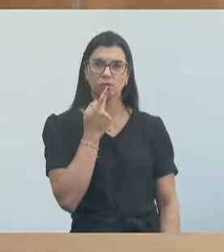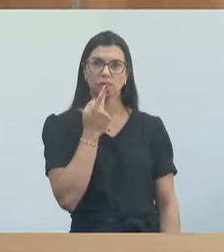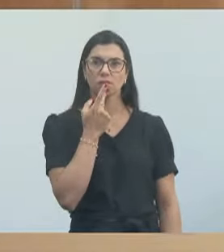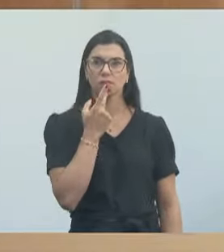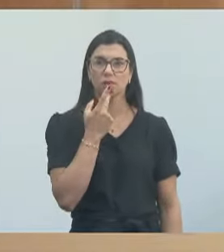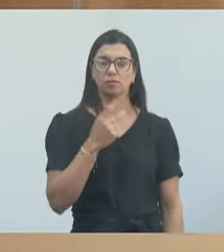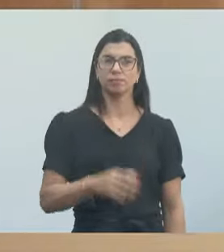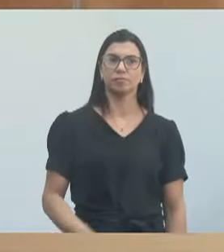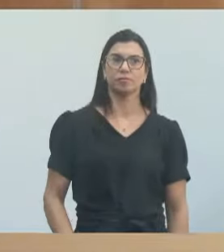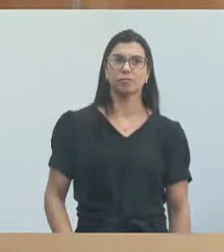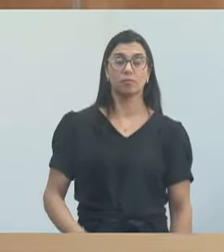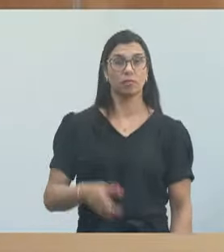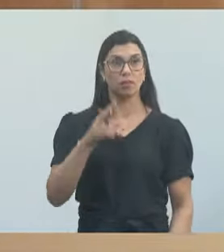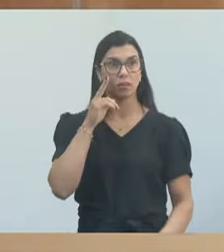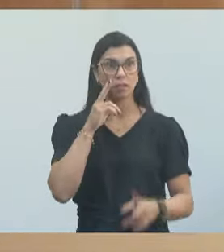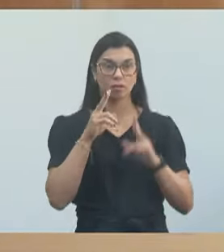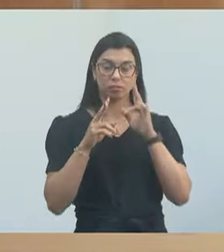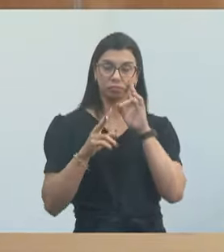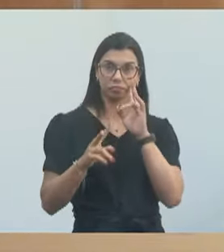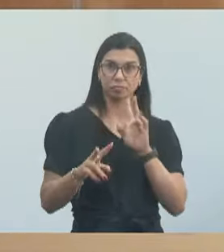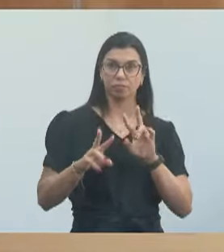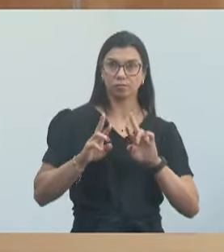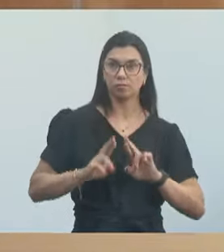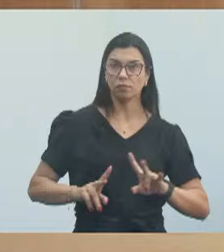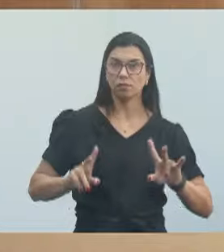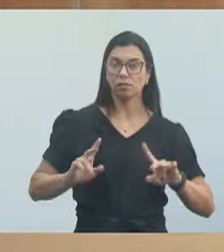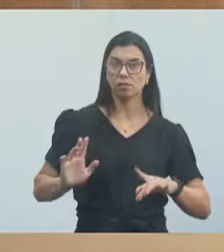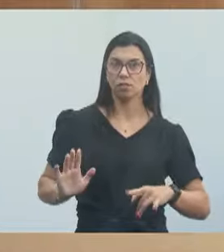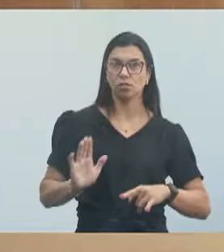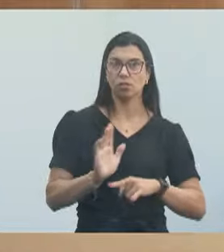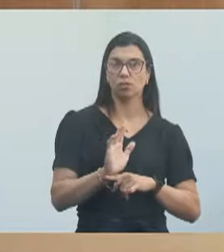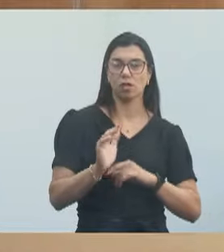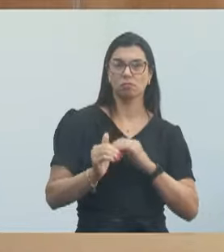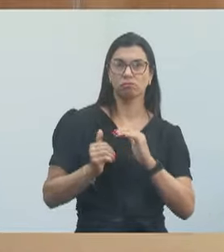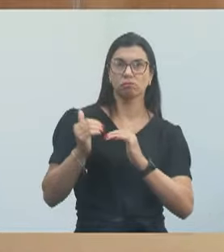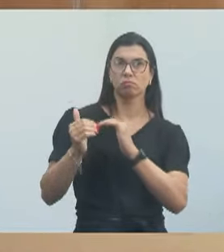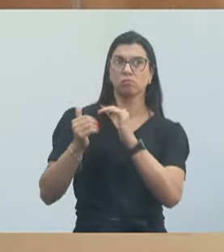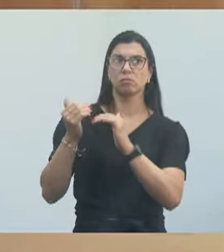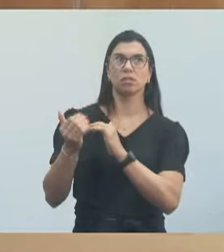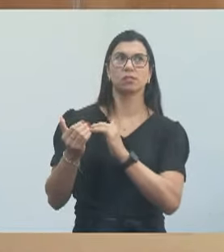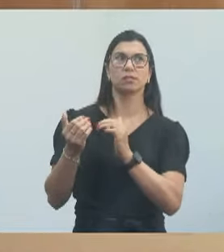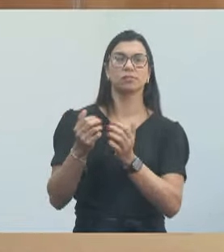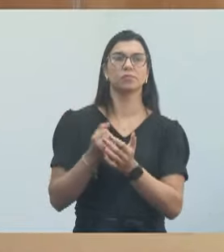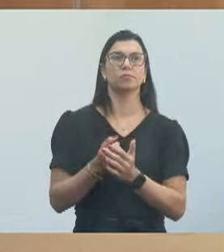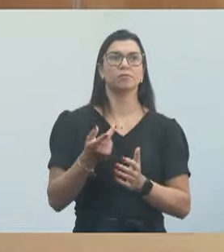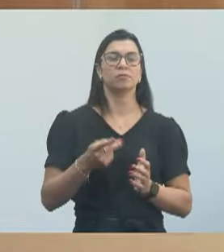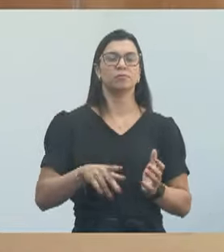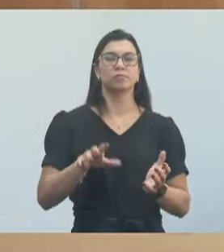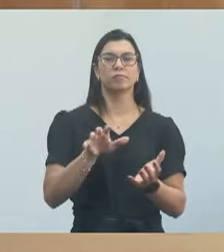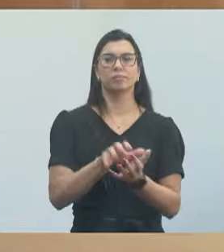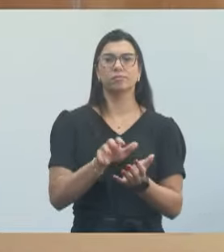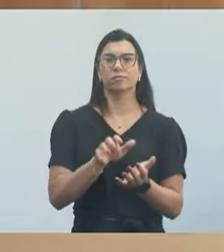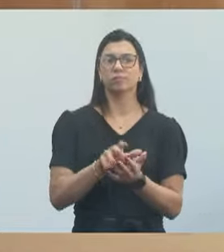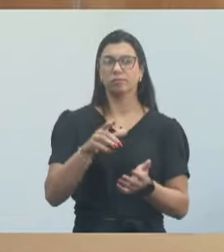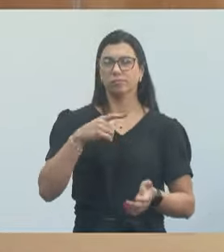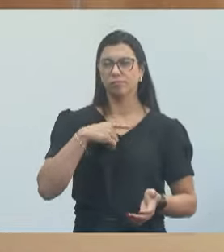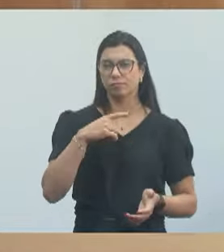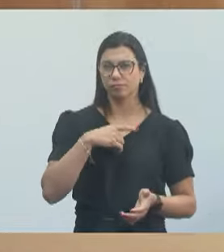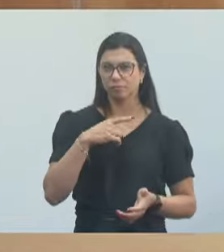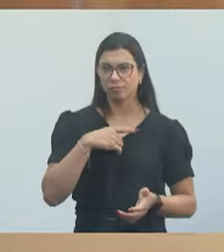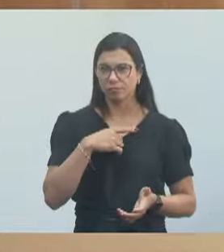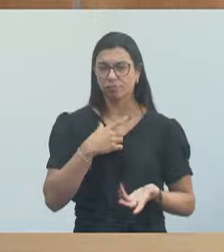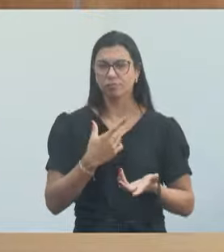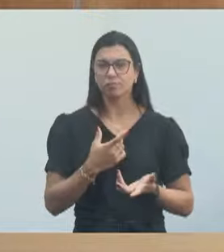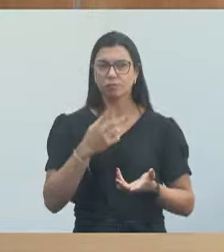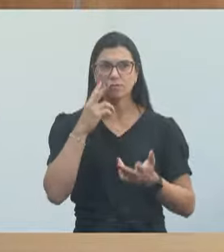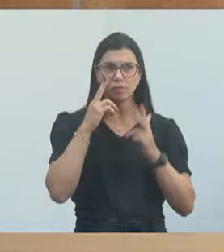para o lado positivo, de ajudar no crescimento da cidade. Na hora que ele teve a visão de que precisava mudar ali alguma